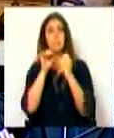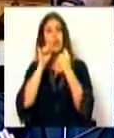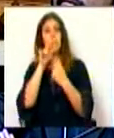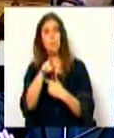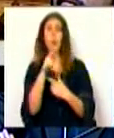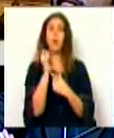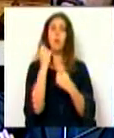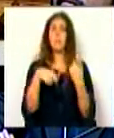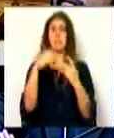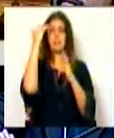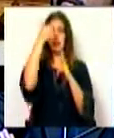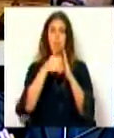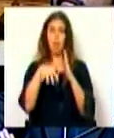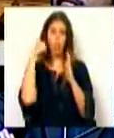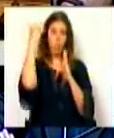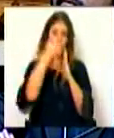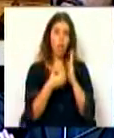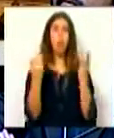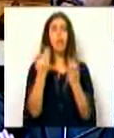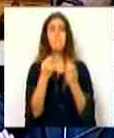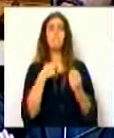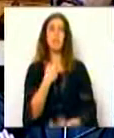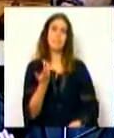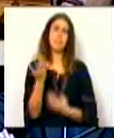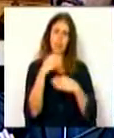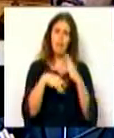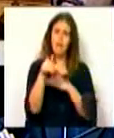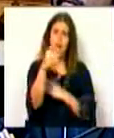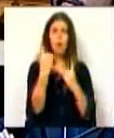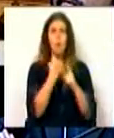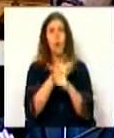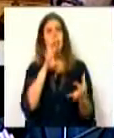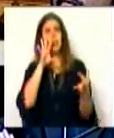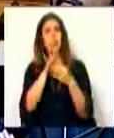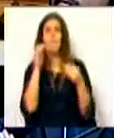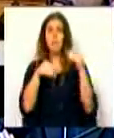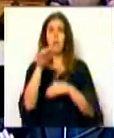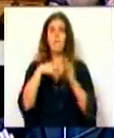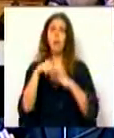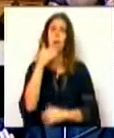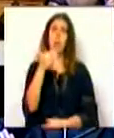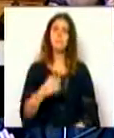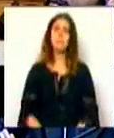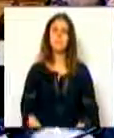Presidente da Assembleia da República e que, portanto, não deixaremos de atuar em conformidade na votação que faremos. Muito obrigado.